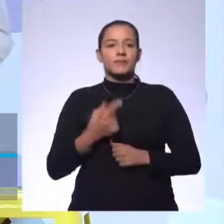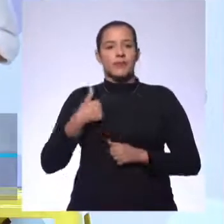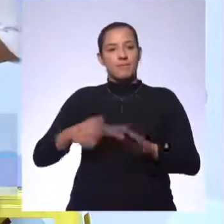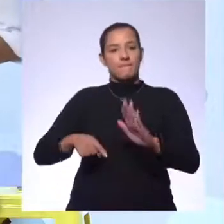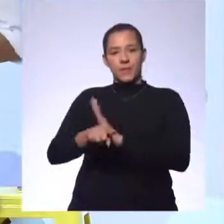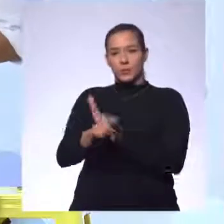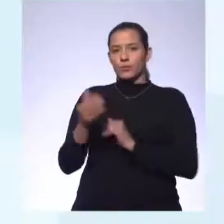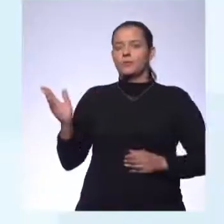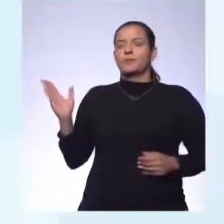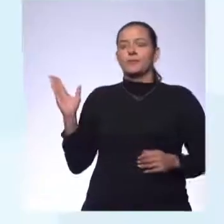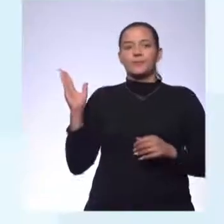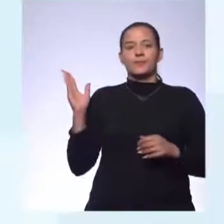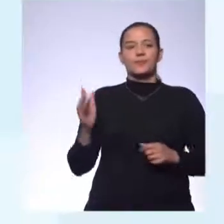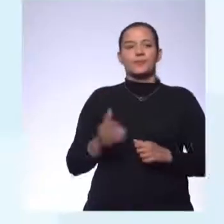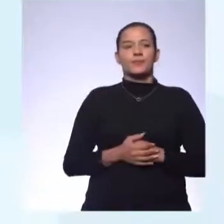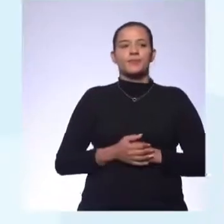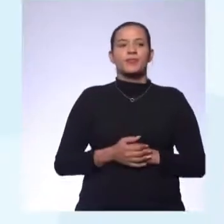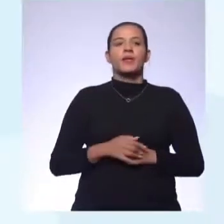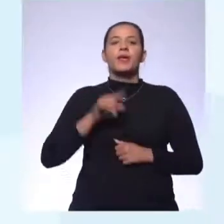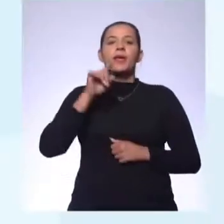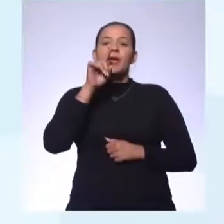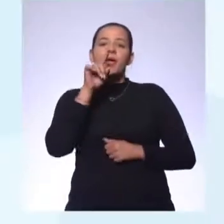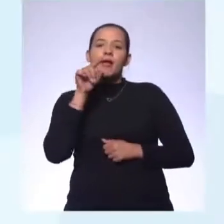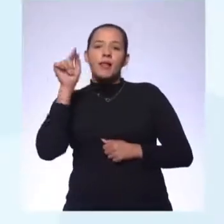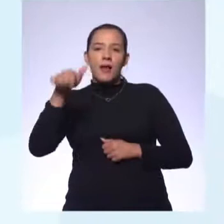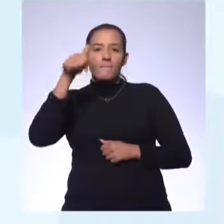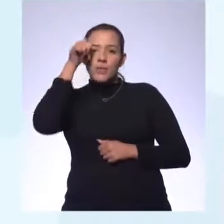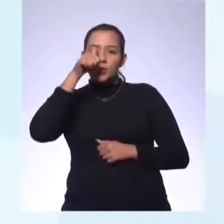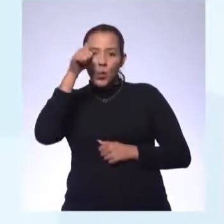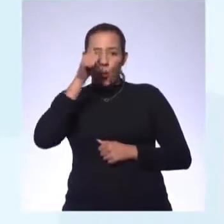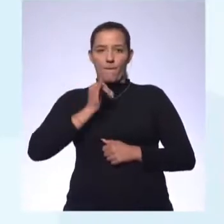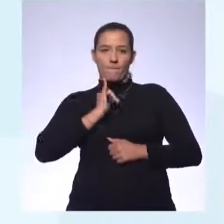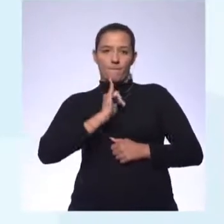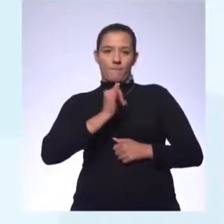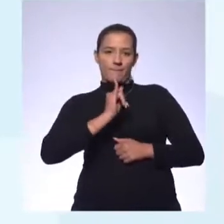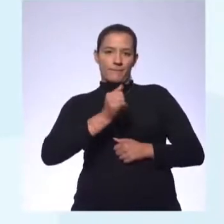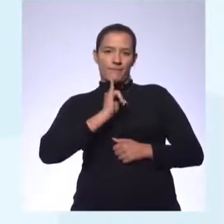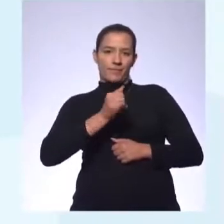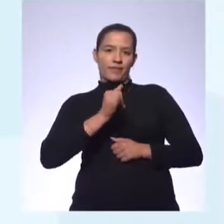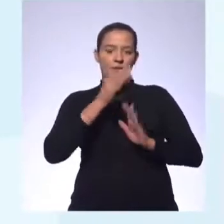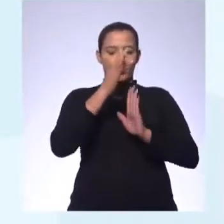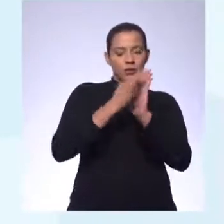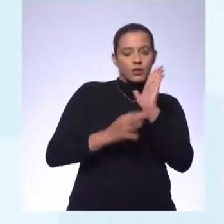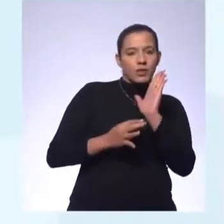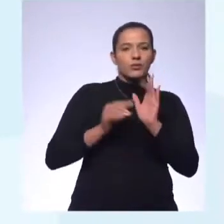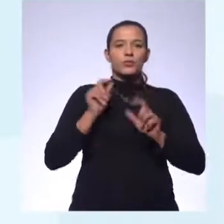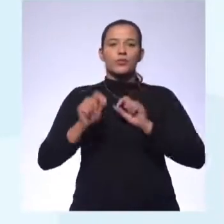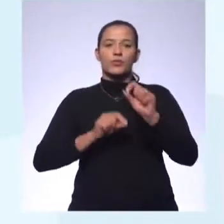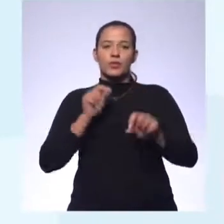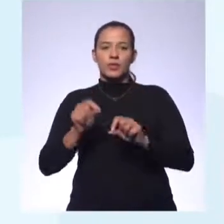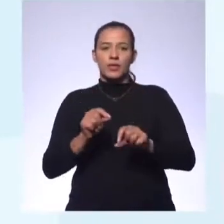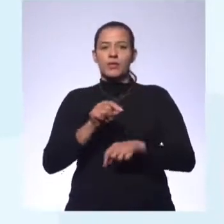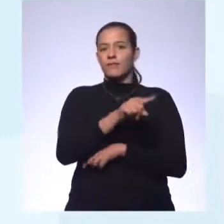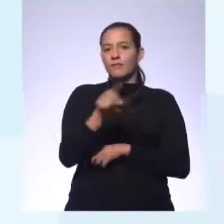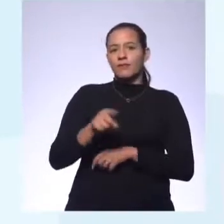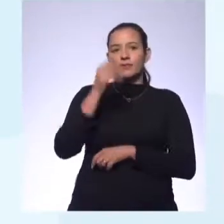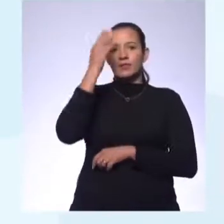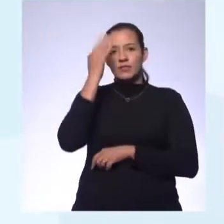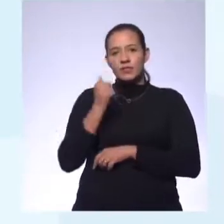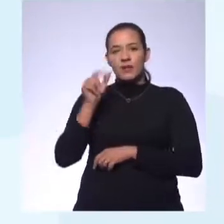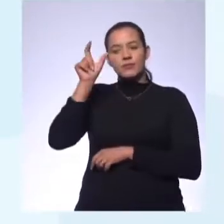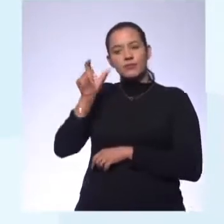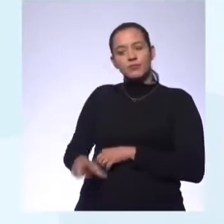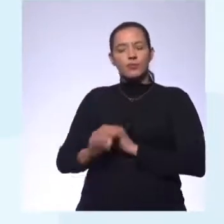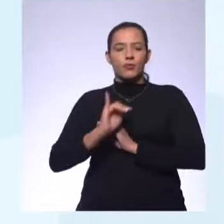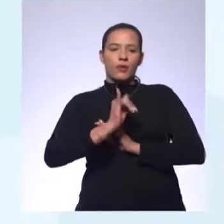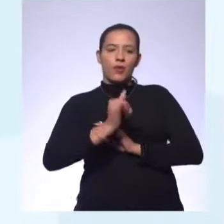na tela, quem narra o texto? O que o excerto que nós lemos nos permite saber sobre o narrador?